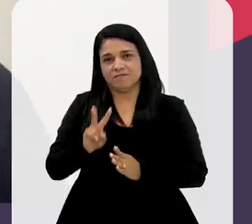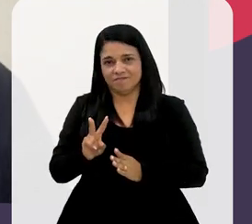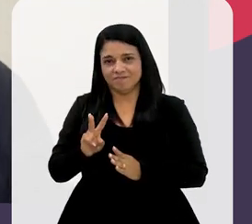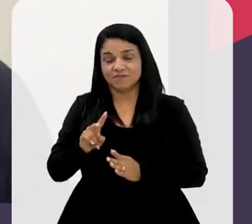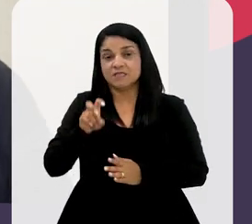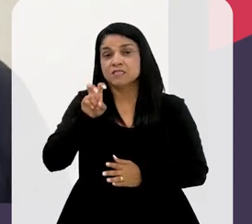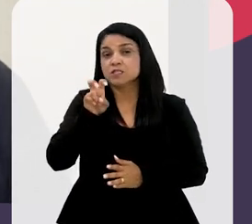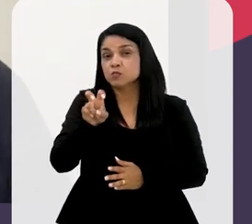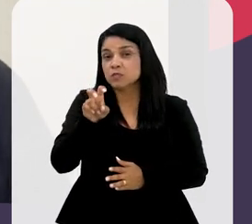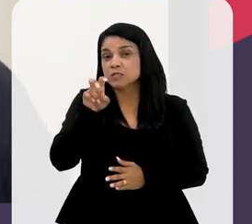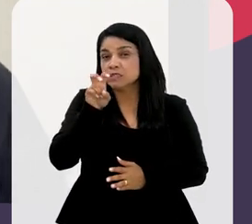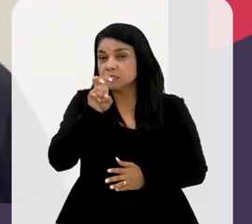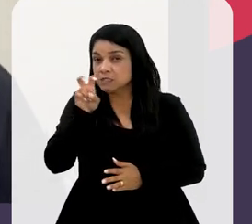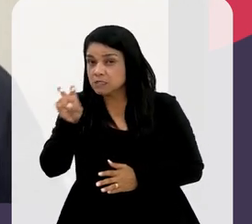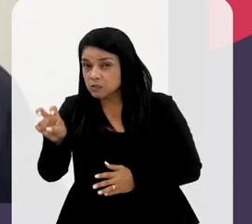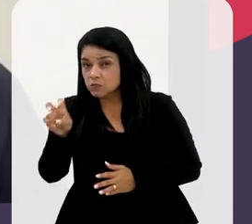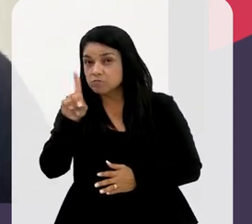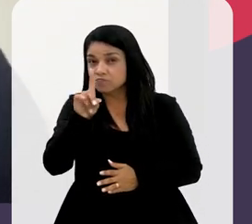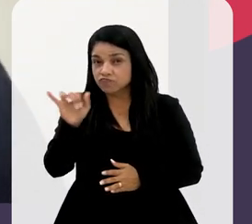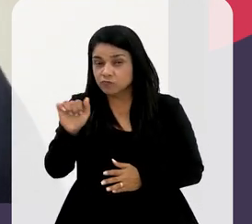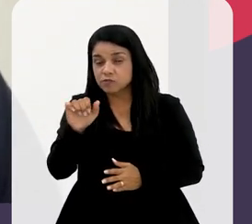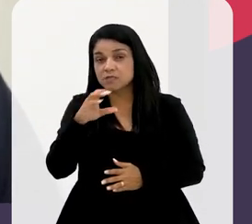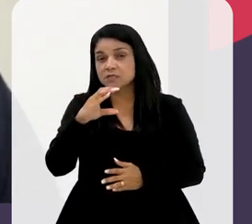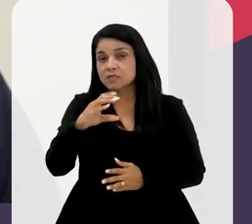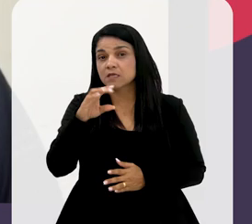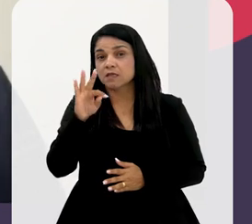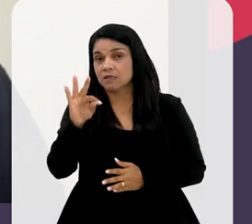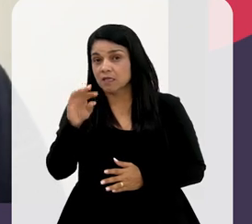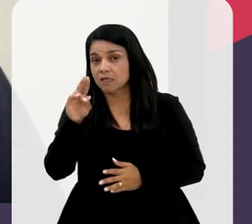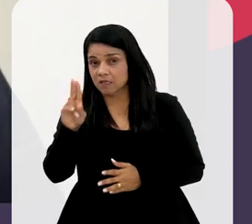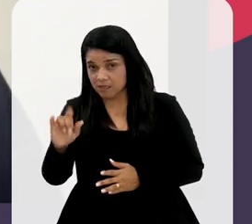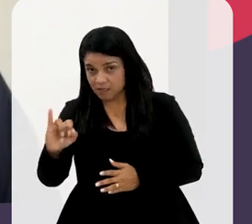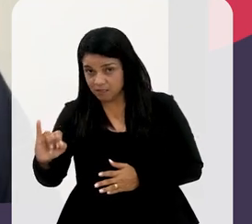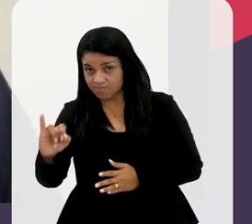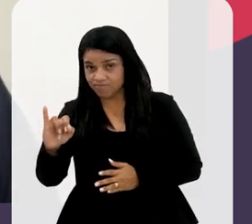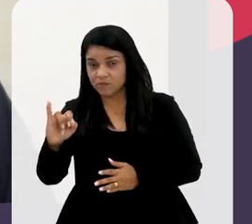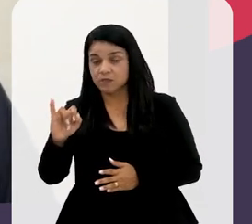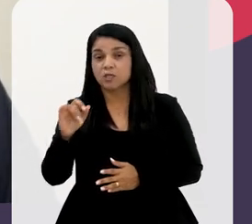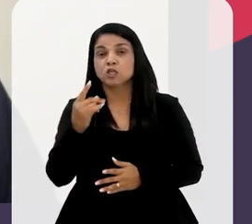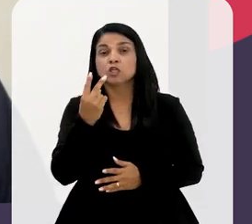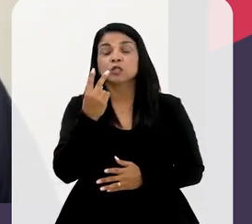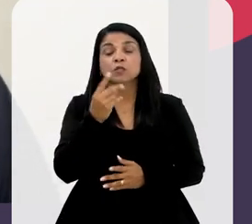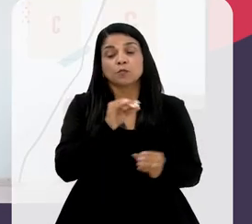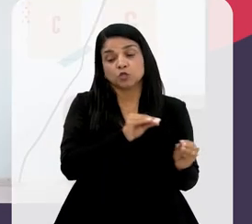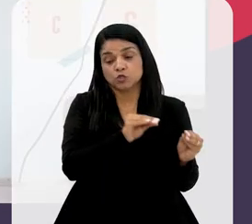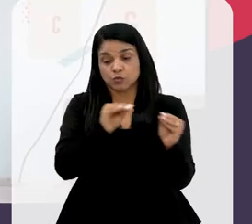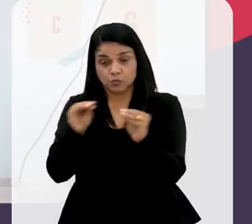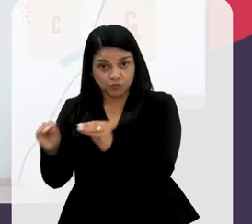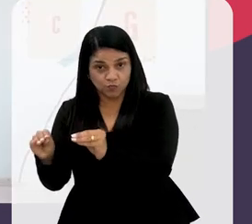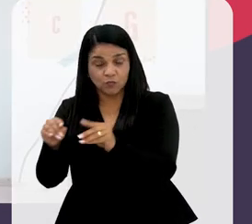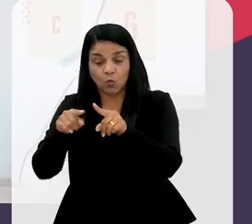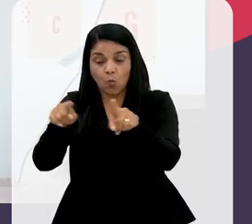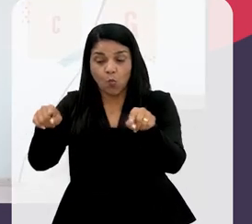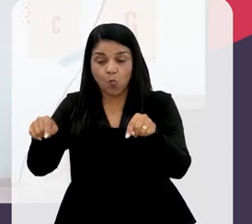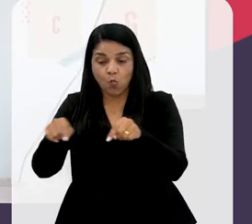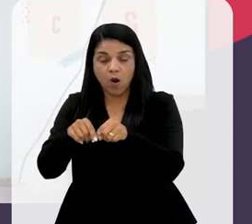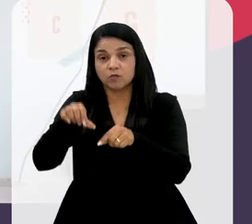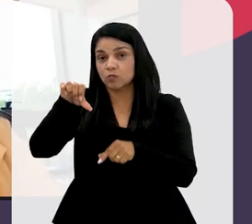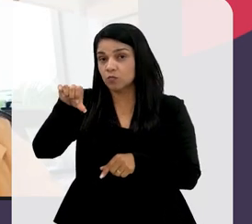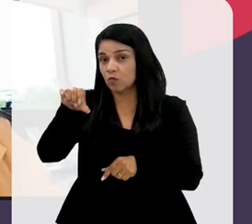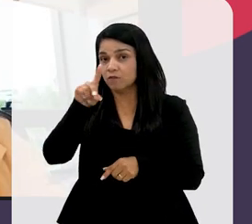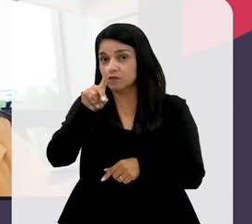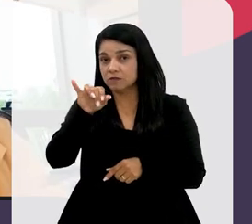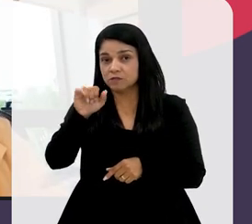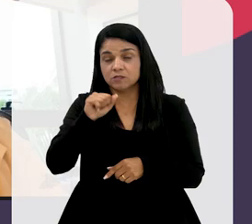vez. Com 55 dias, eu fui para o CTI de transição, fiquei só 2 dias lá, fui para o quarto. Fiquei 9 dias no quarto,